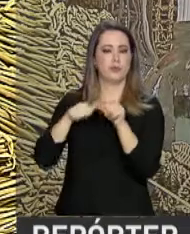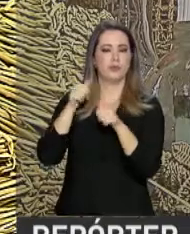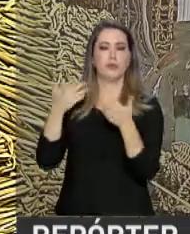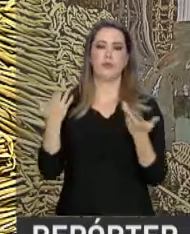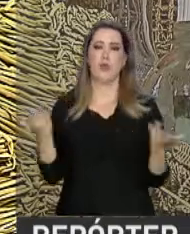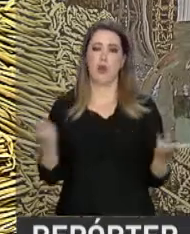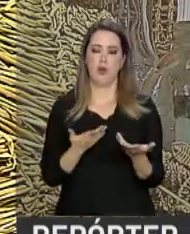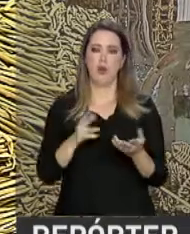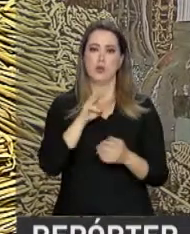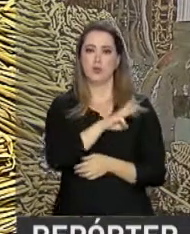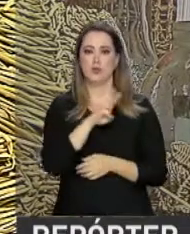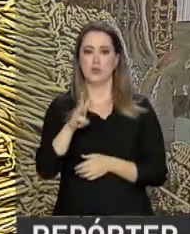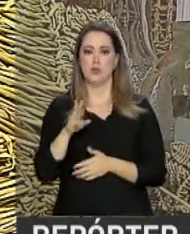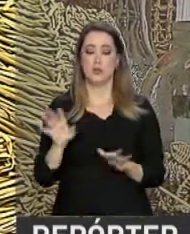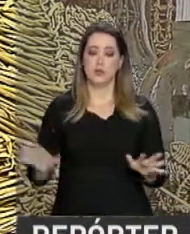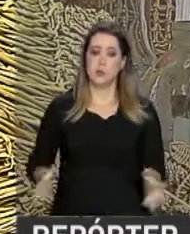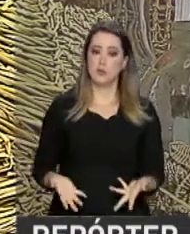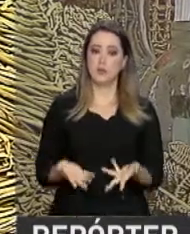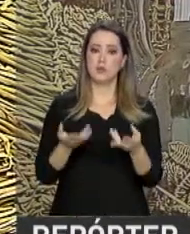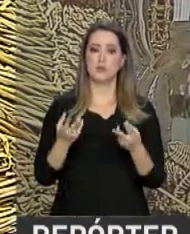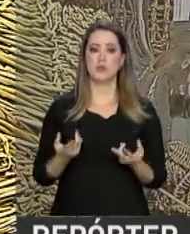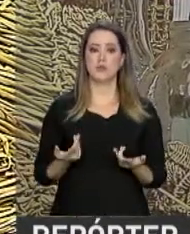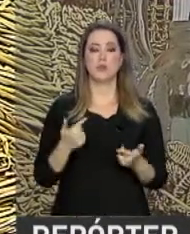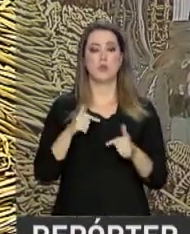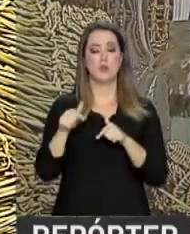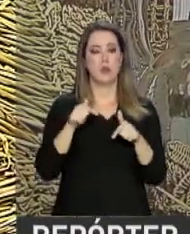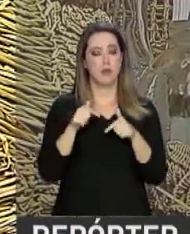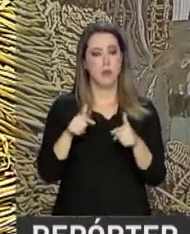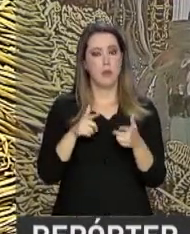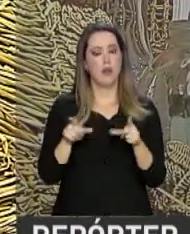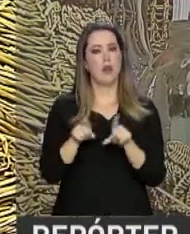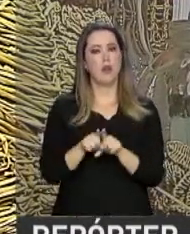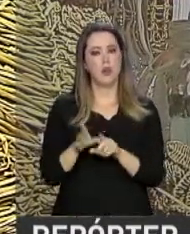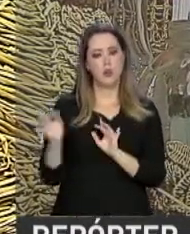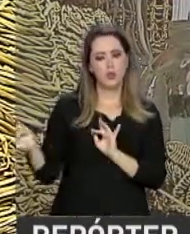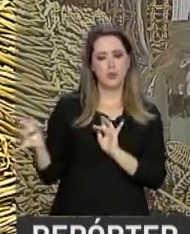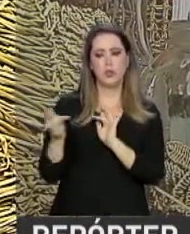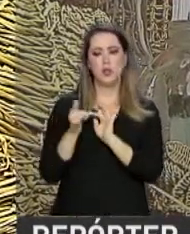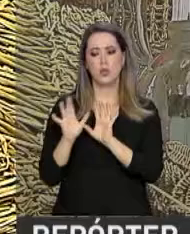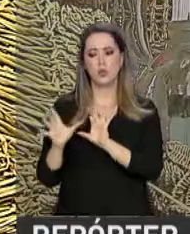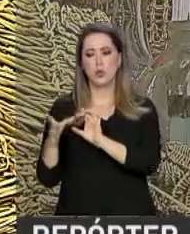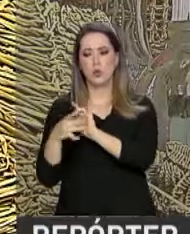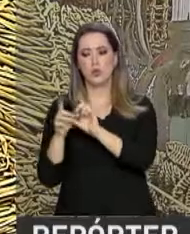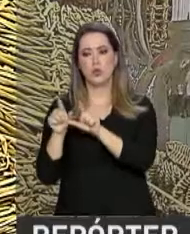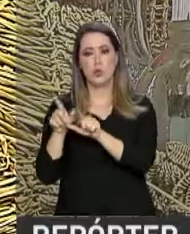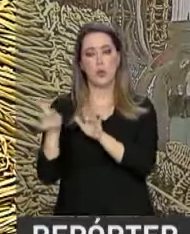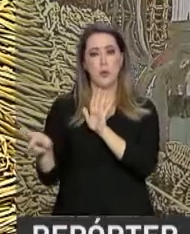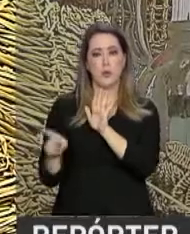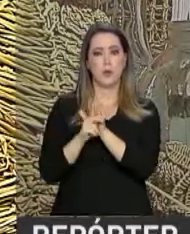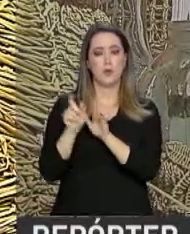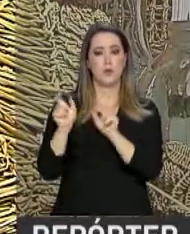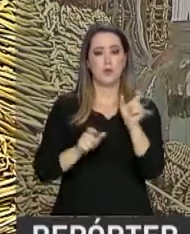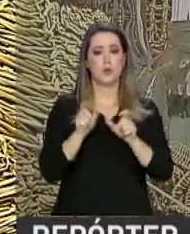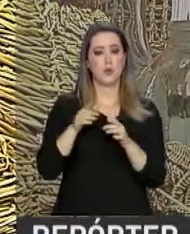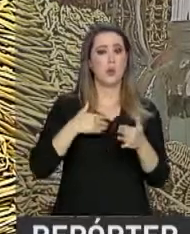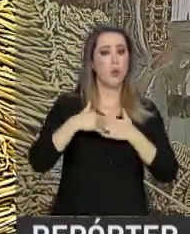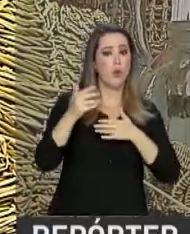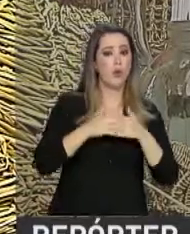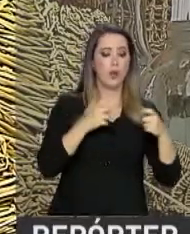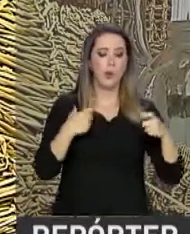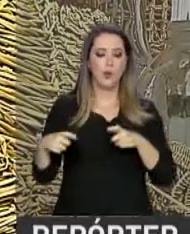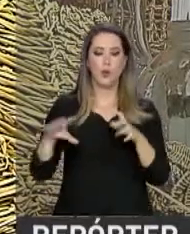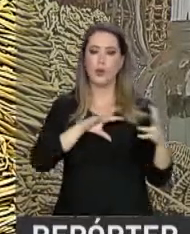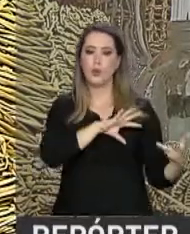vai valorizar o trabalho do artesão vai colocar visam diretamente ligado com o cliente em qualquer lugar do mundo não é só